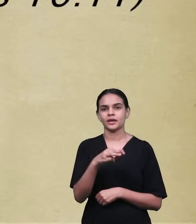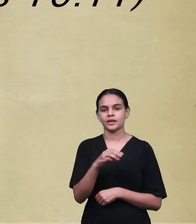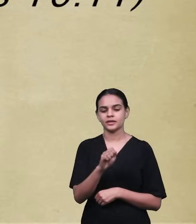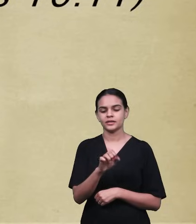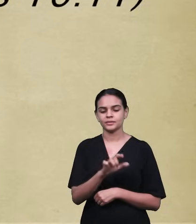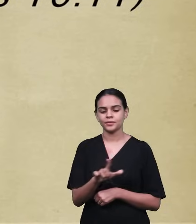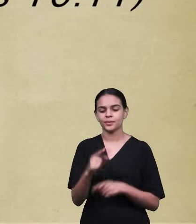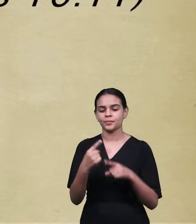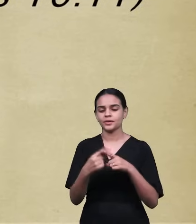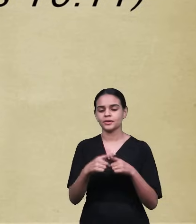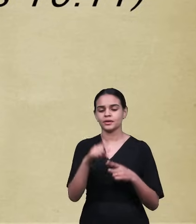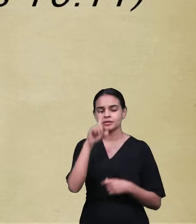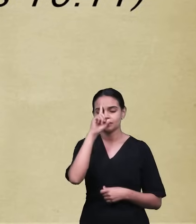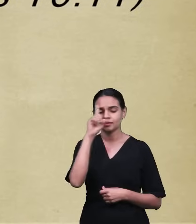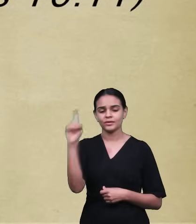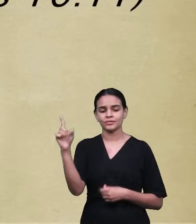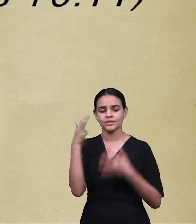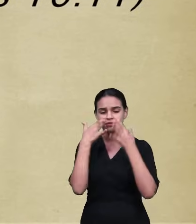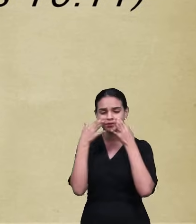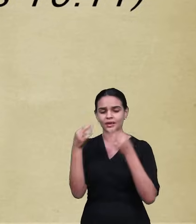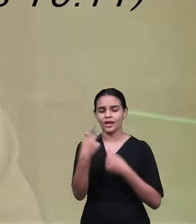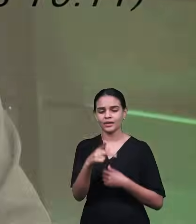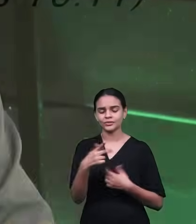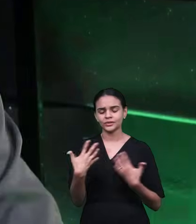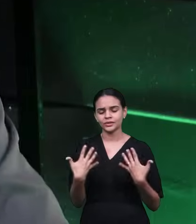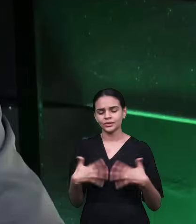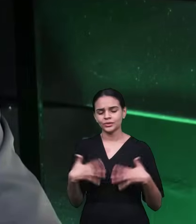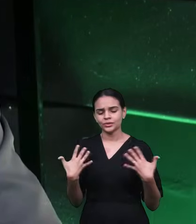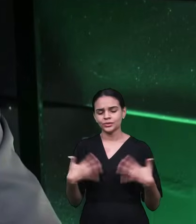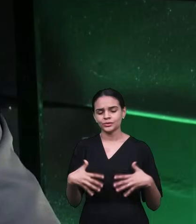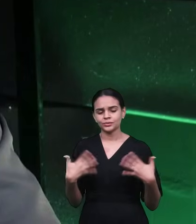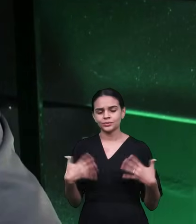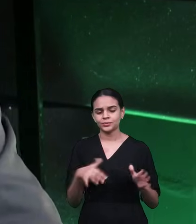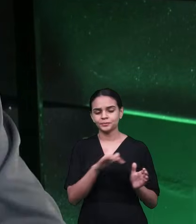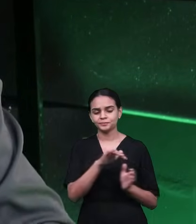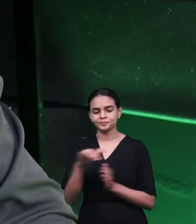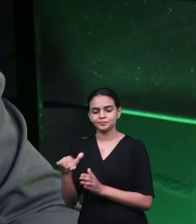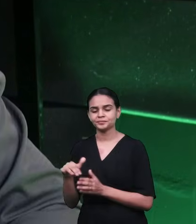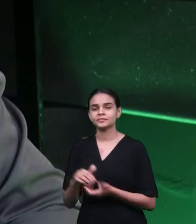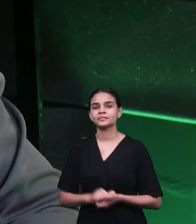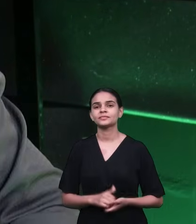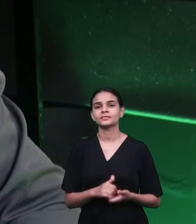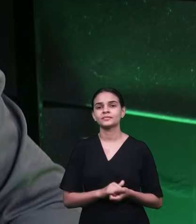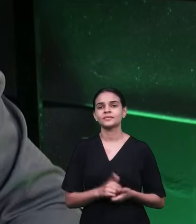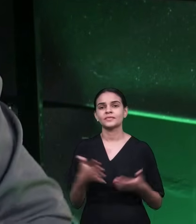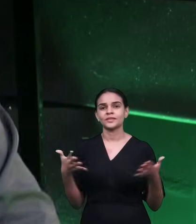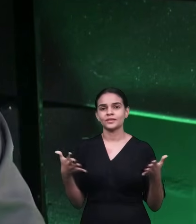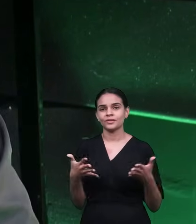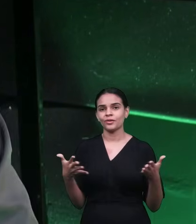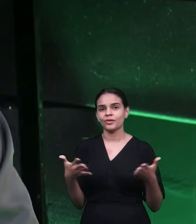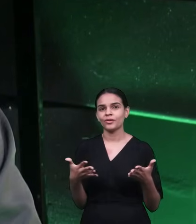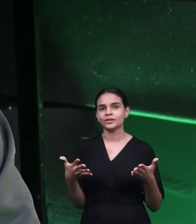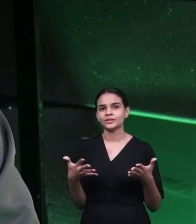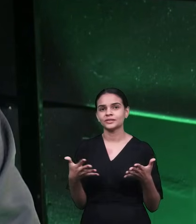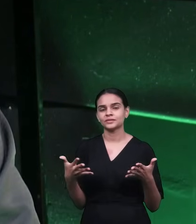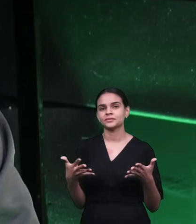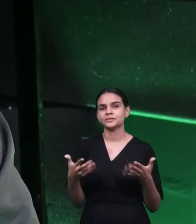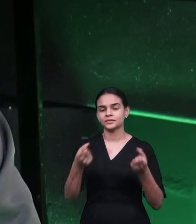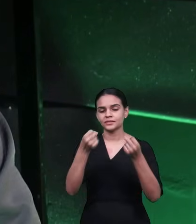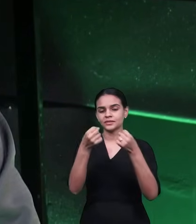a tua aflição. E aqui nós vemos uma coisa muito profunda, e chamar o pastor Tiago para a conversa,